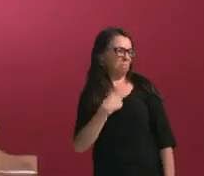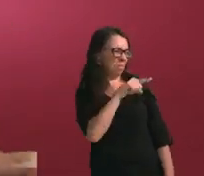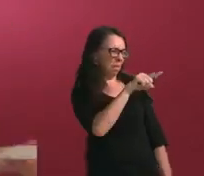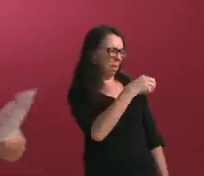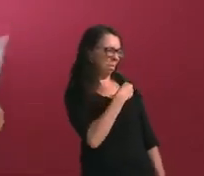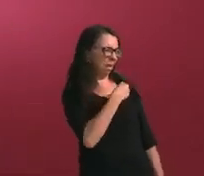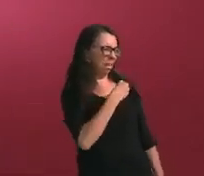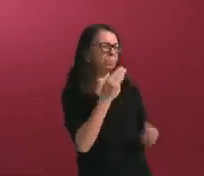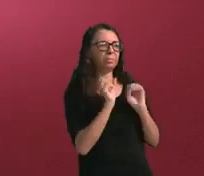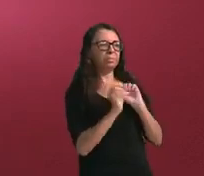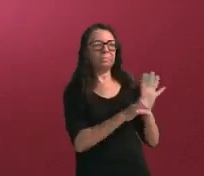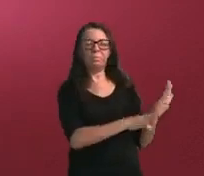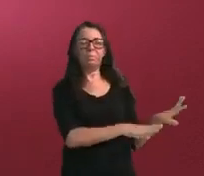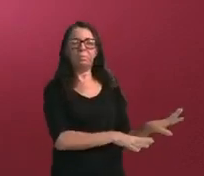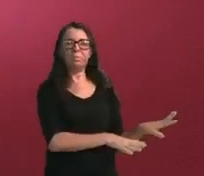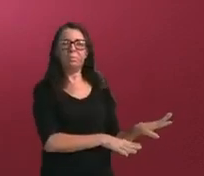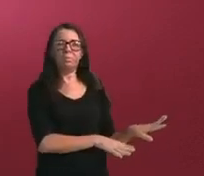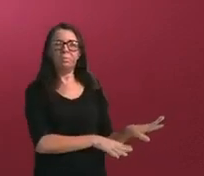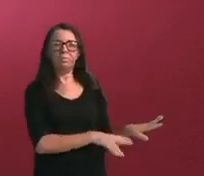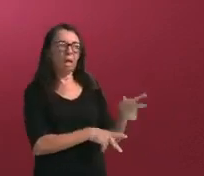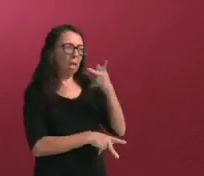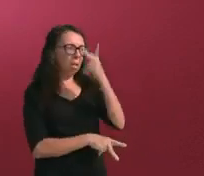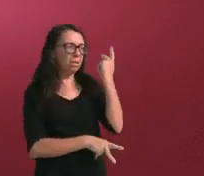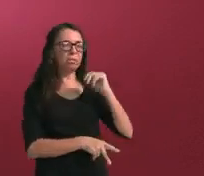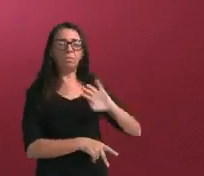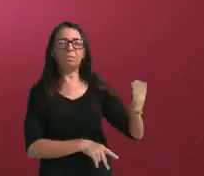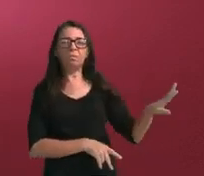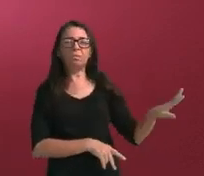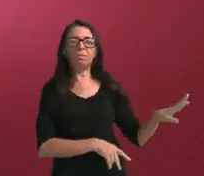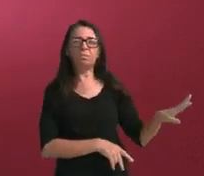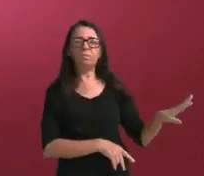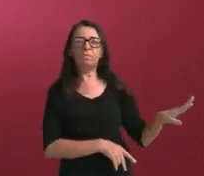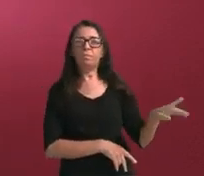dada a Ele. É isso que nós temos que